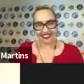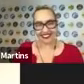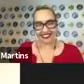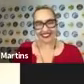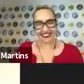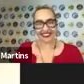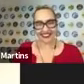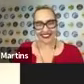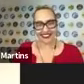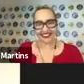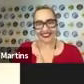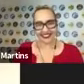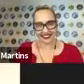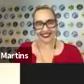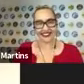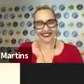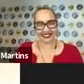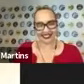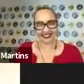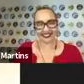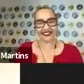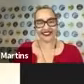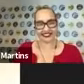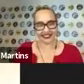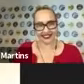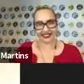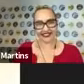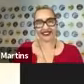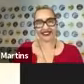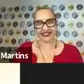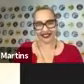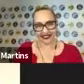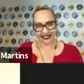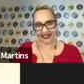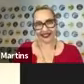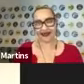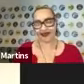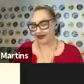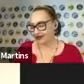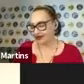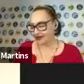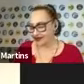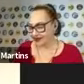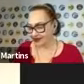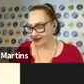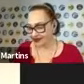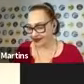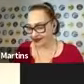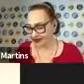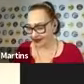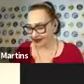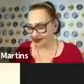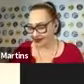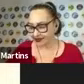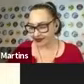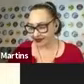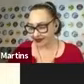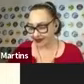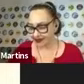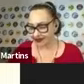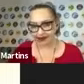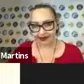Tomatinho, essas coisas. Ele quer chegar lá, ter uma comida bem preparada, ter um alimento bem preparado, e no tempo hábil, porque assim, ele tem 40 minutos